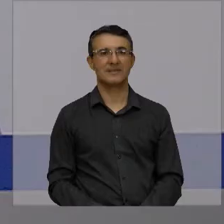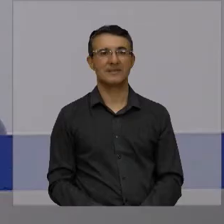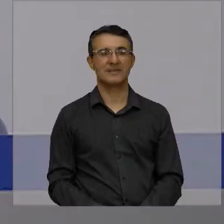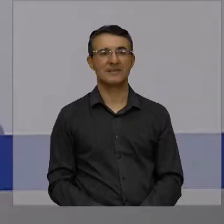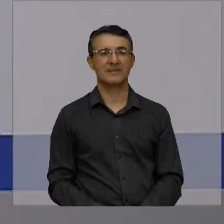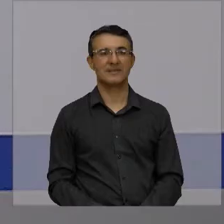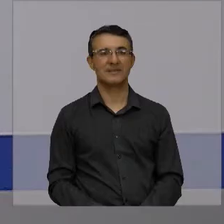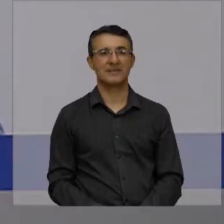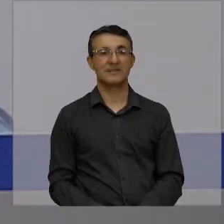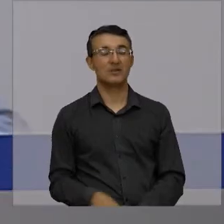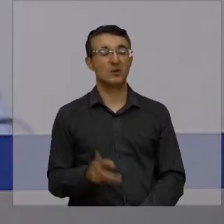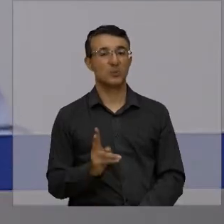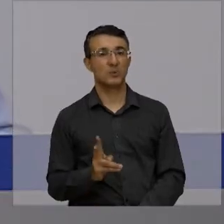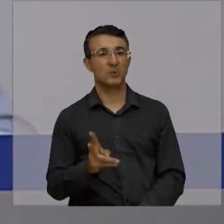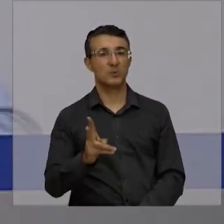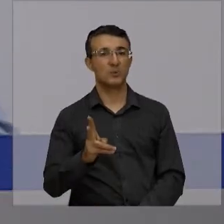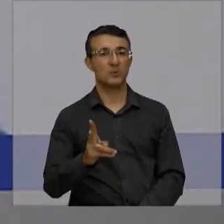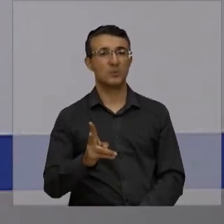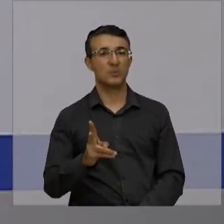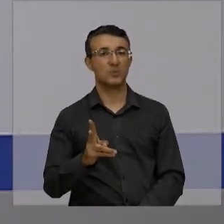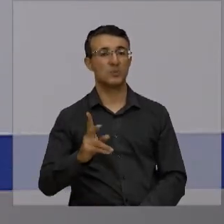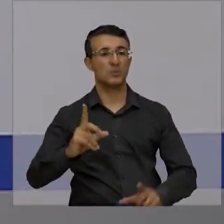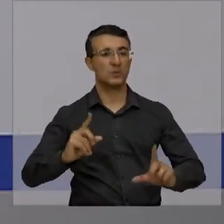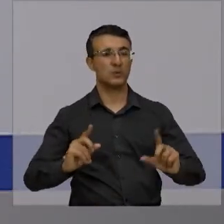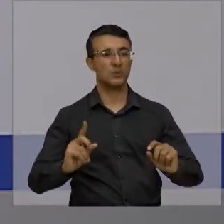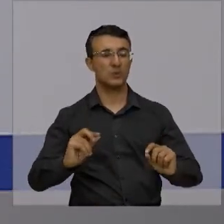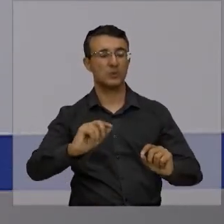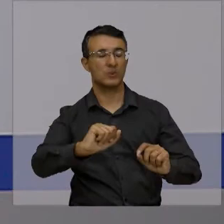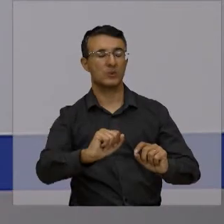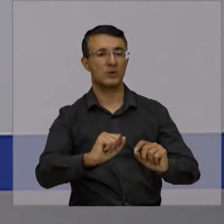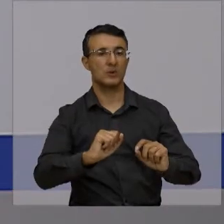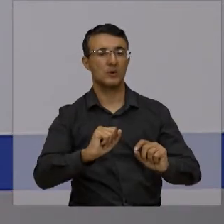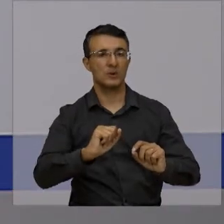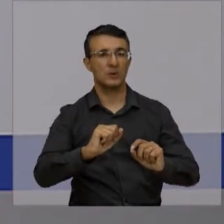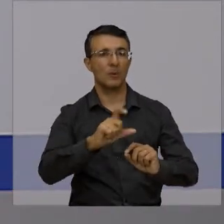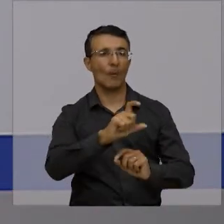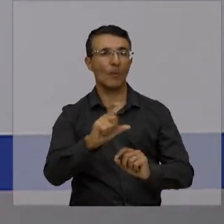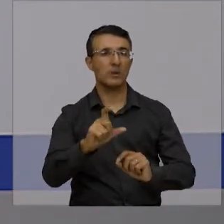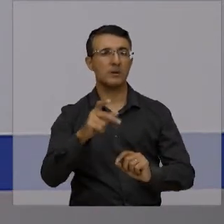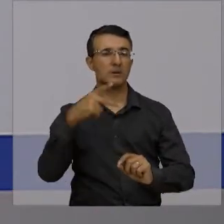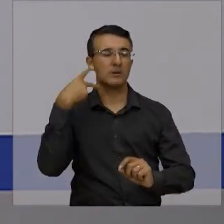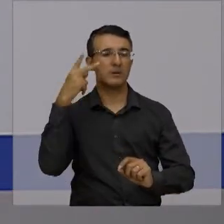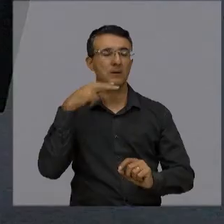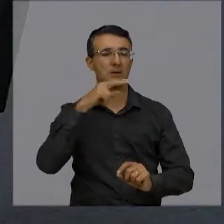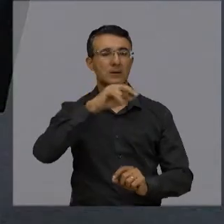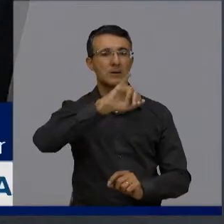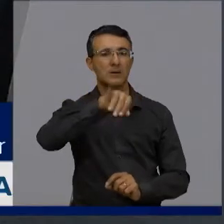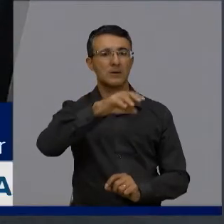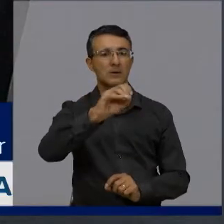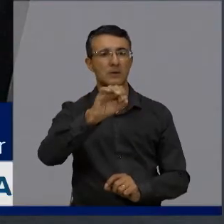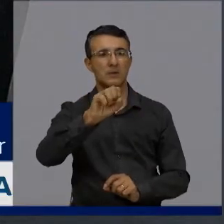Dando sequência, então, ao Pinga Fogo, com a palavra o vereador José Luiz Nunes.